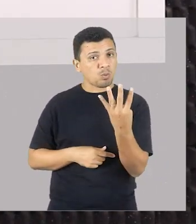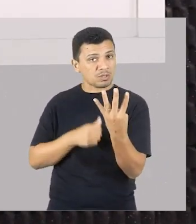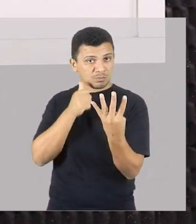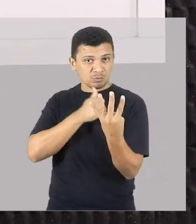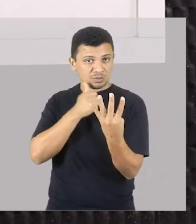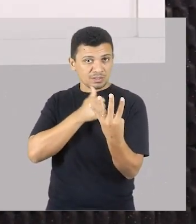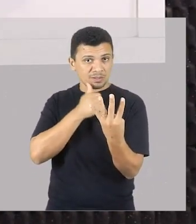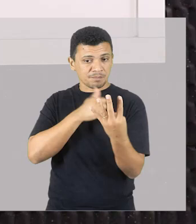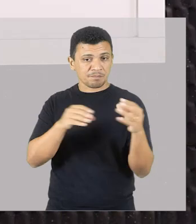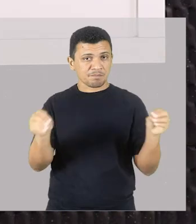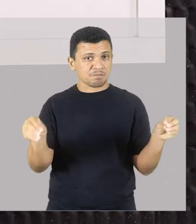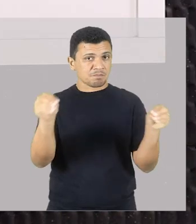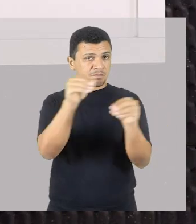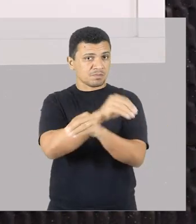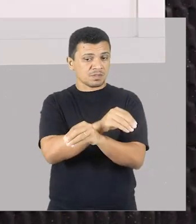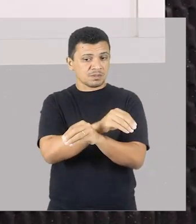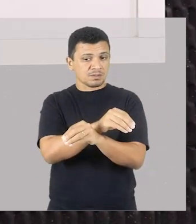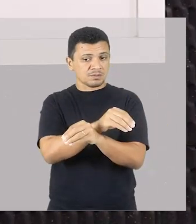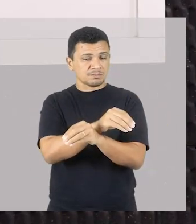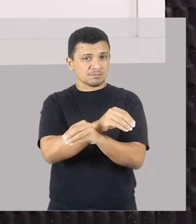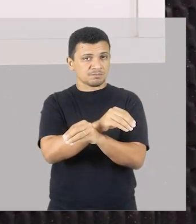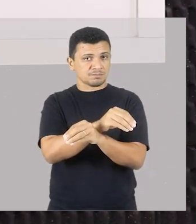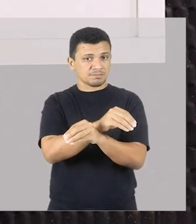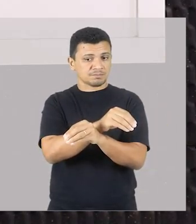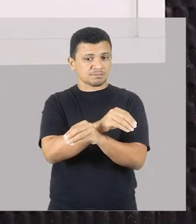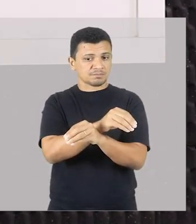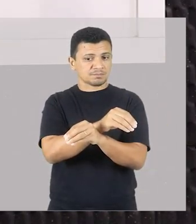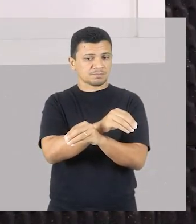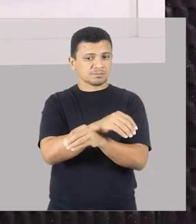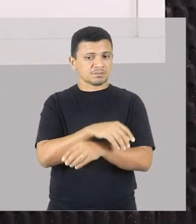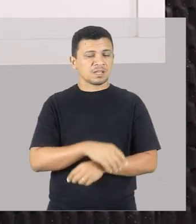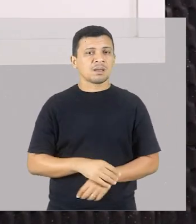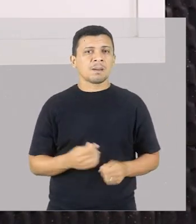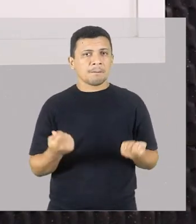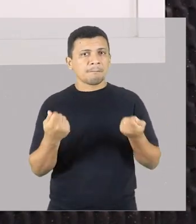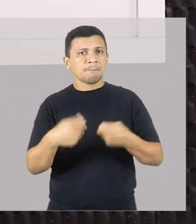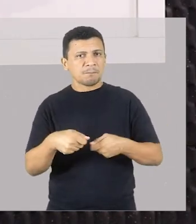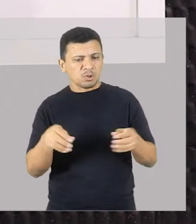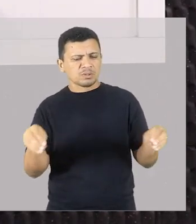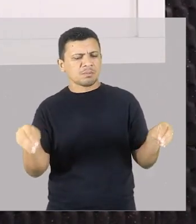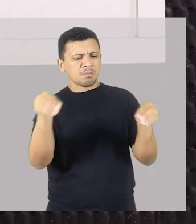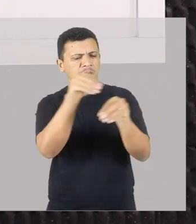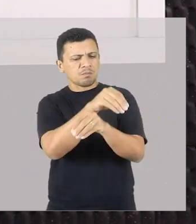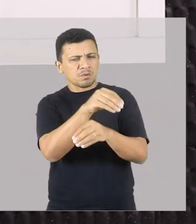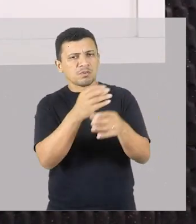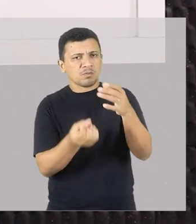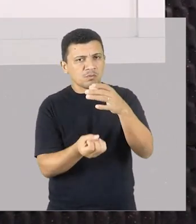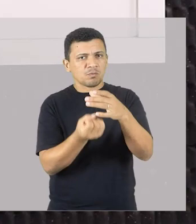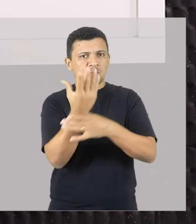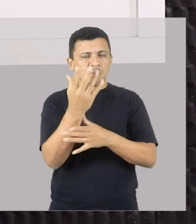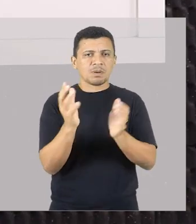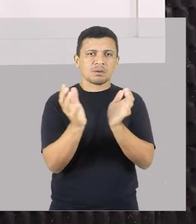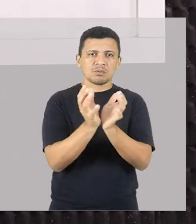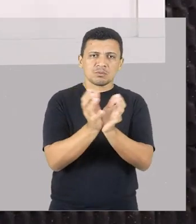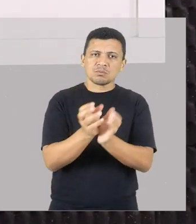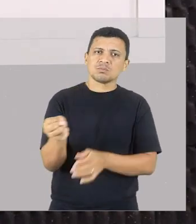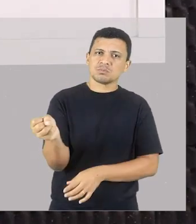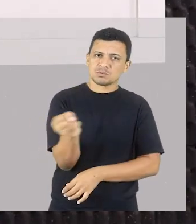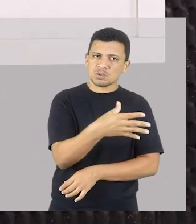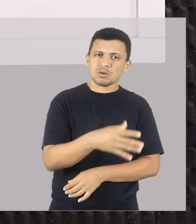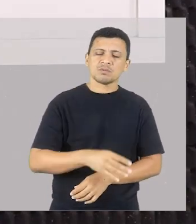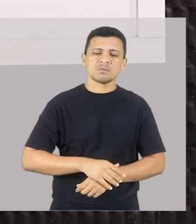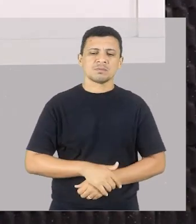né? Elas não vão ficar nas pontas, vão ficar entre os meninos. Então elas podem permutar e formar novos grupos. Então o que